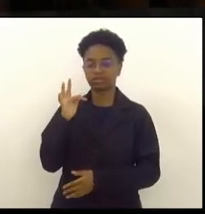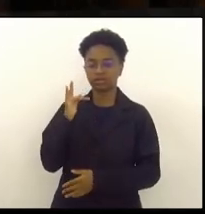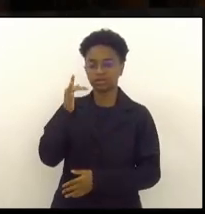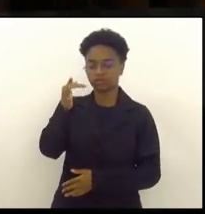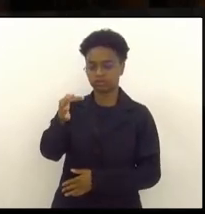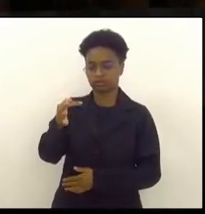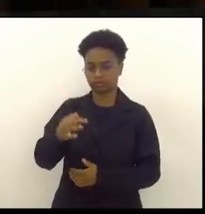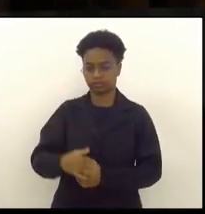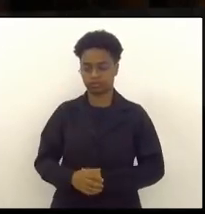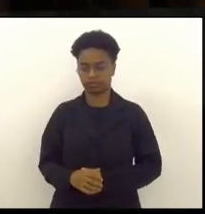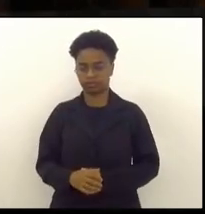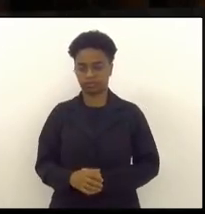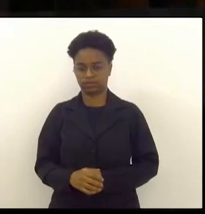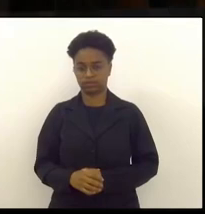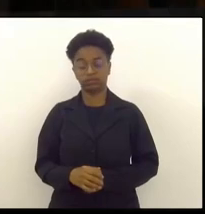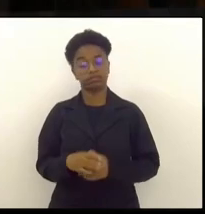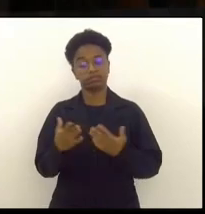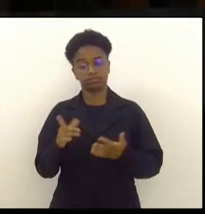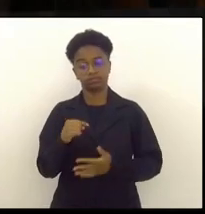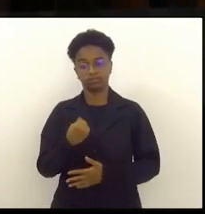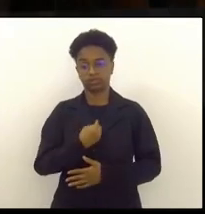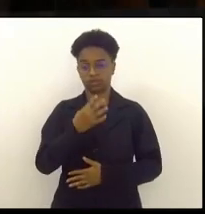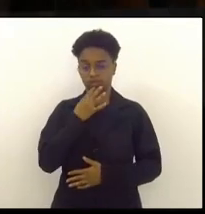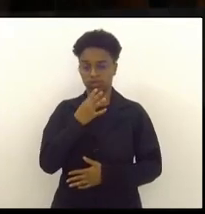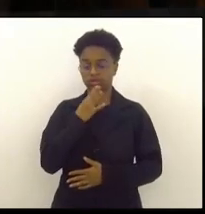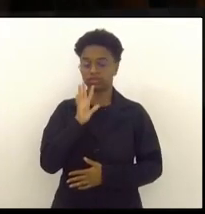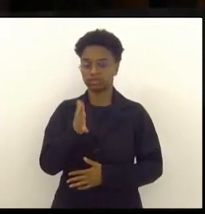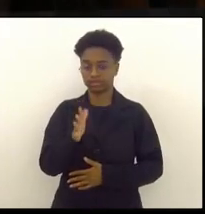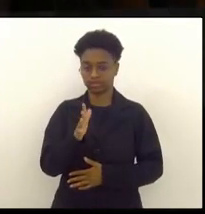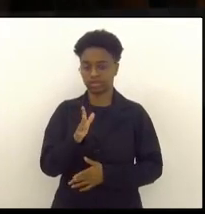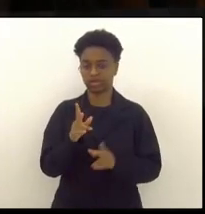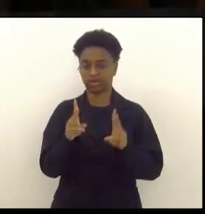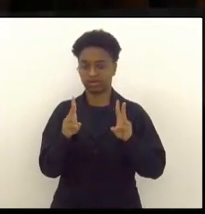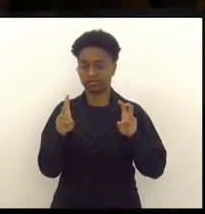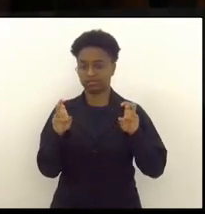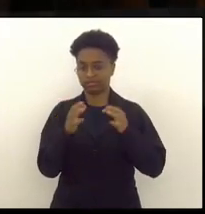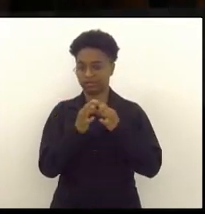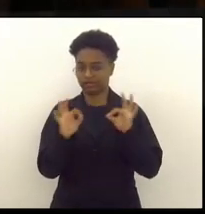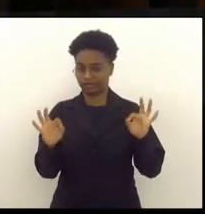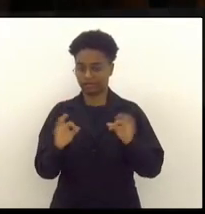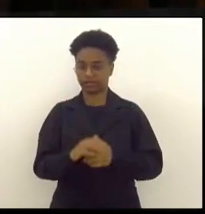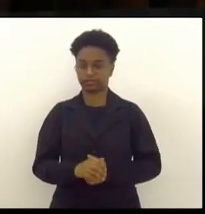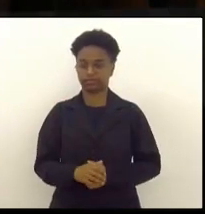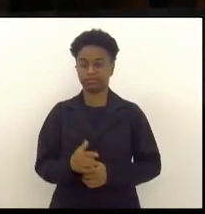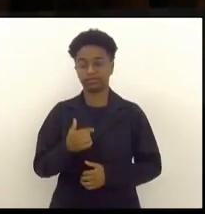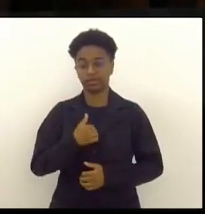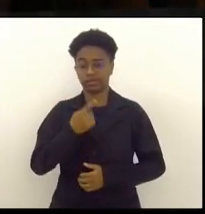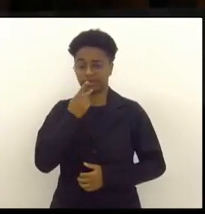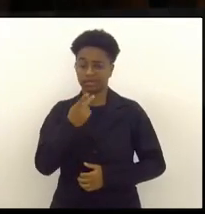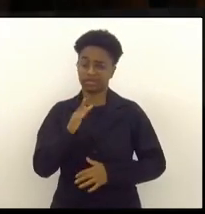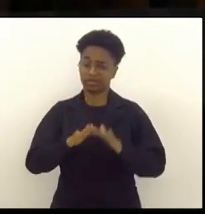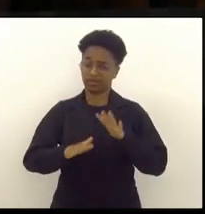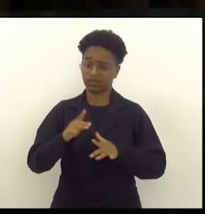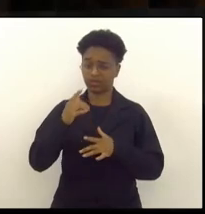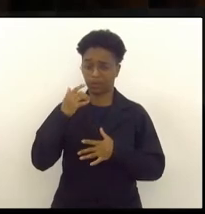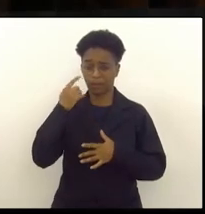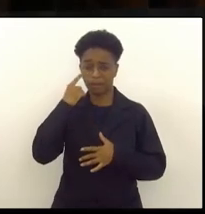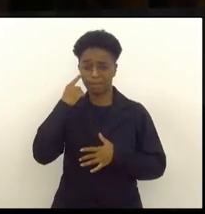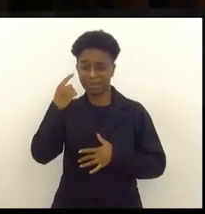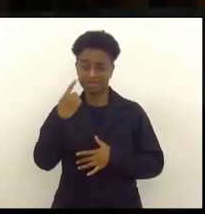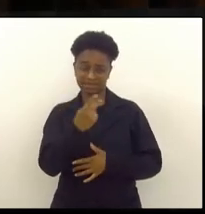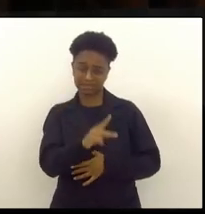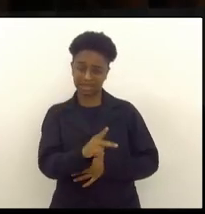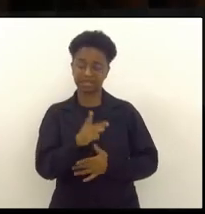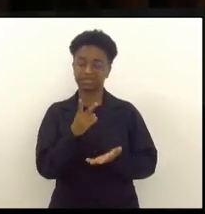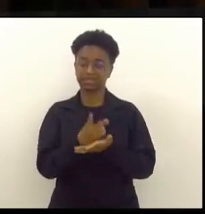humanidade. A gente já conhece esse bordão no Ministério Público. Eu diria que, na verdade, o pensamento de Sirlene está